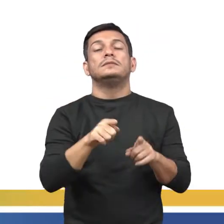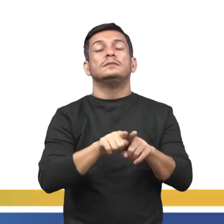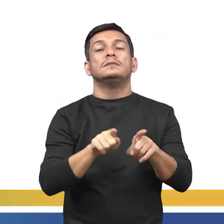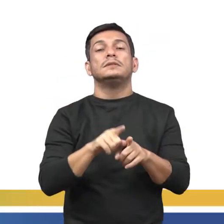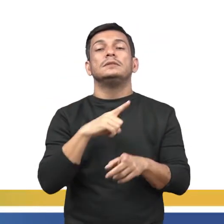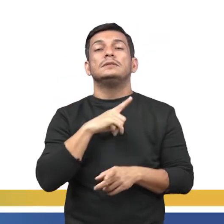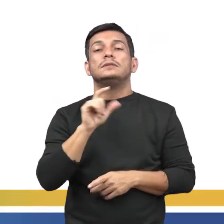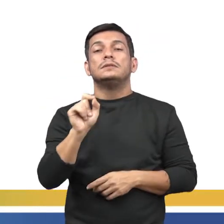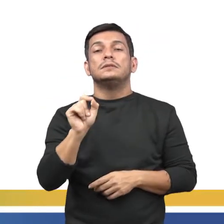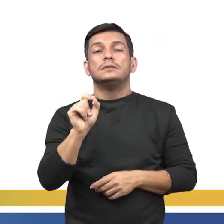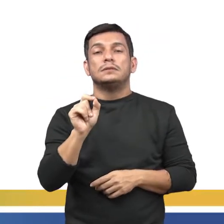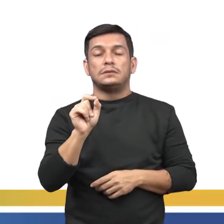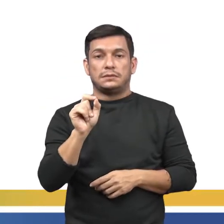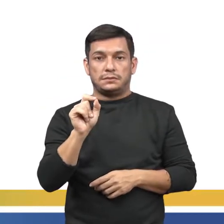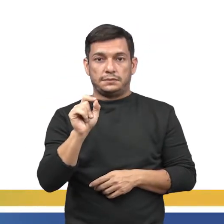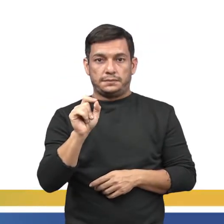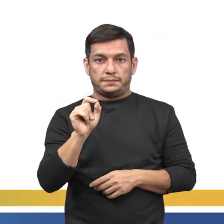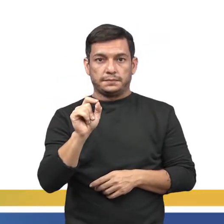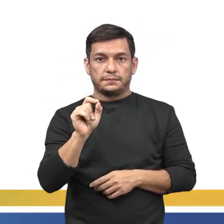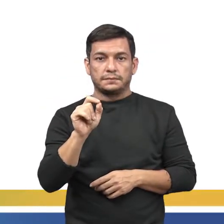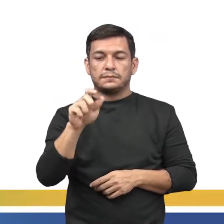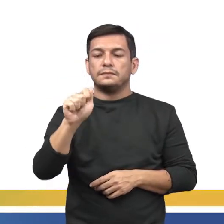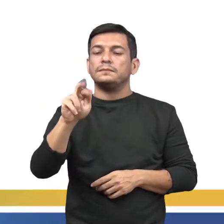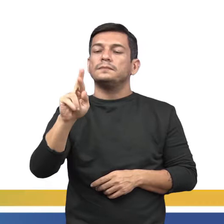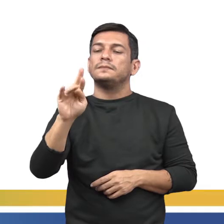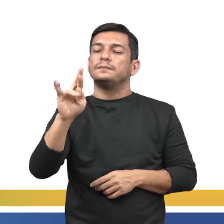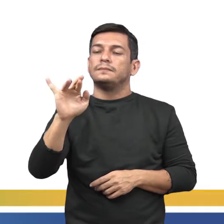nós temos a nossa